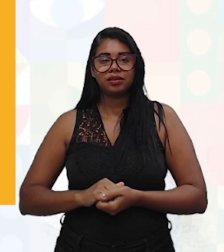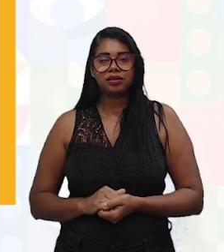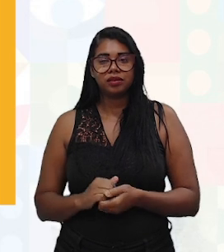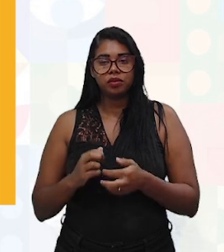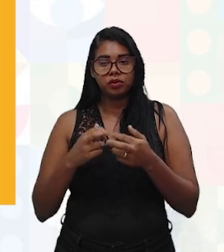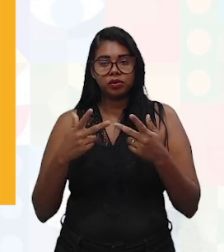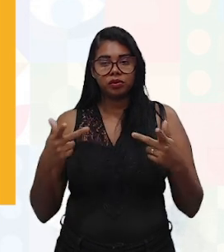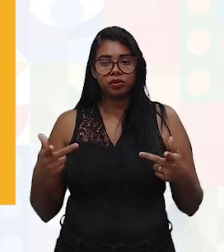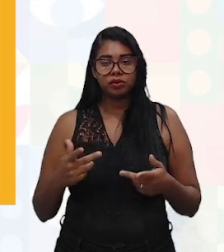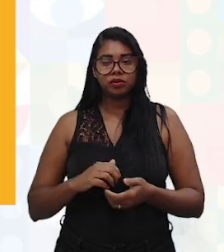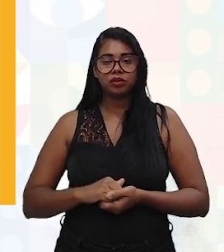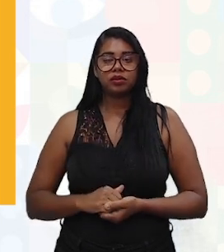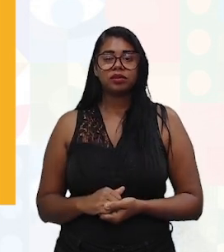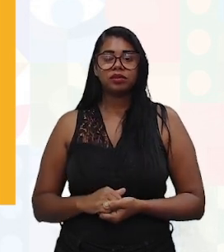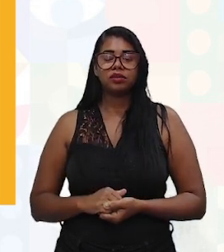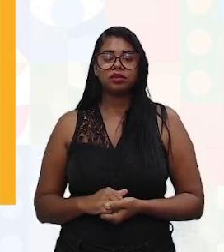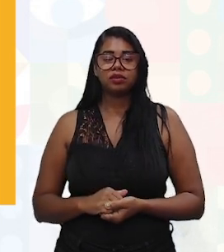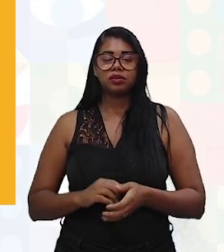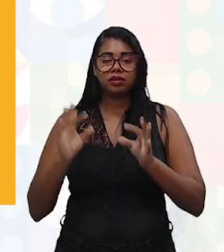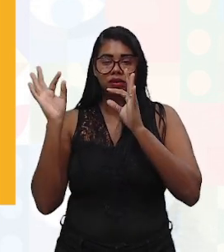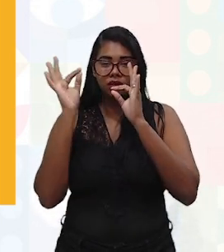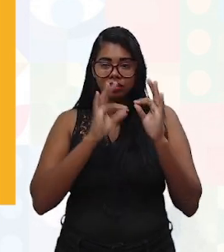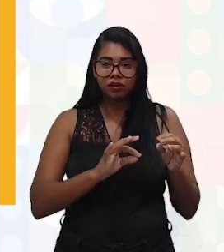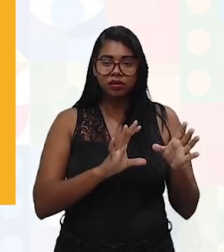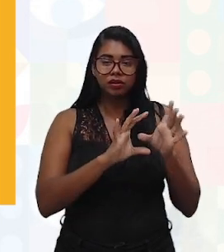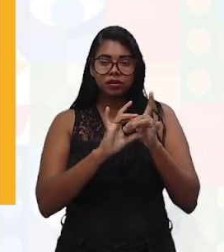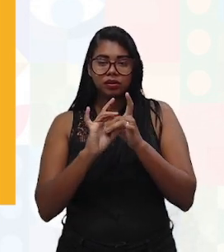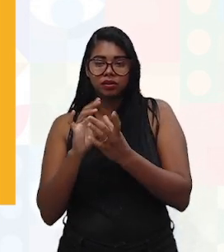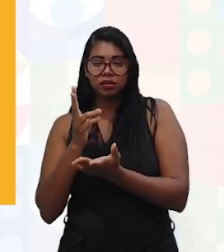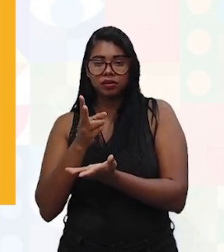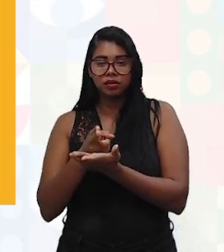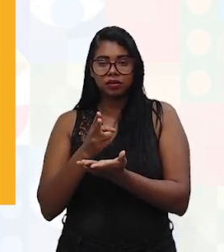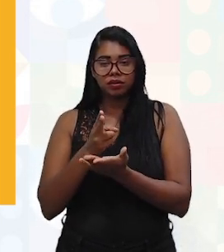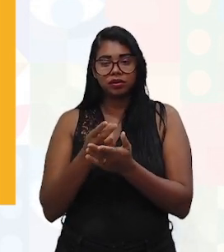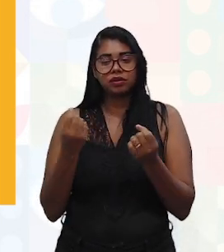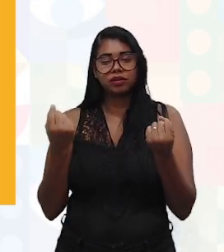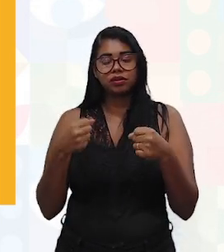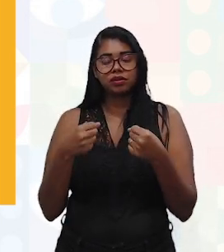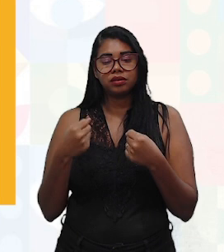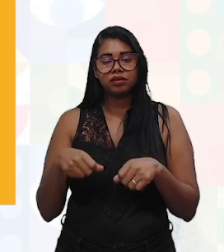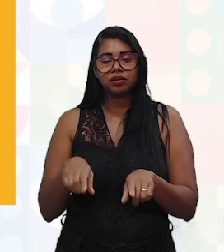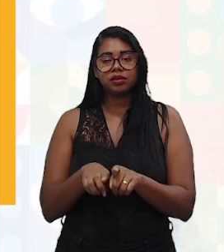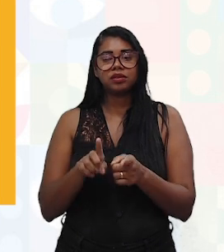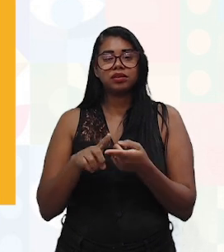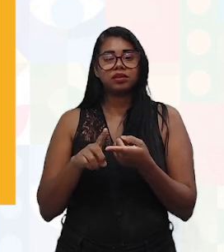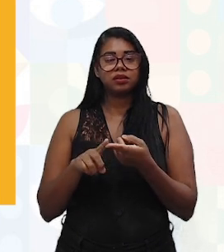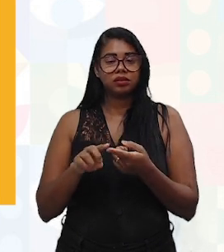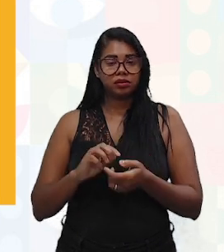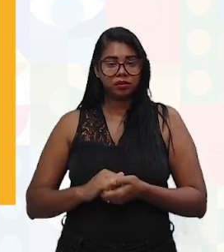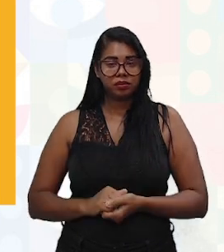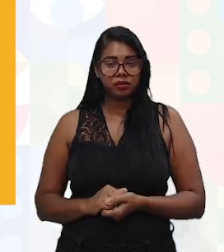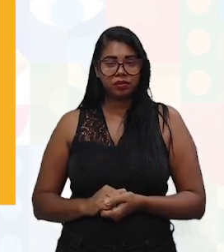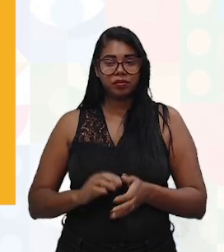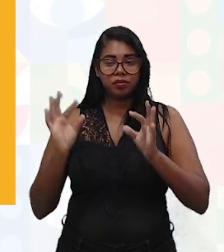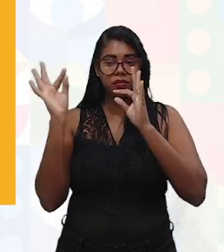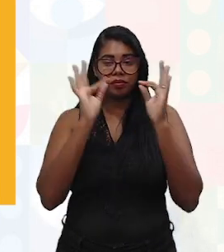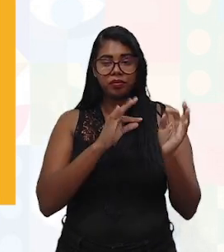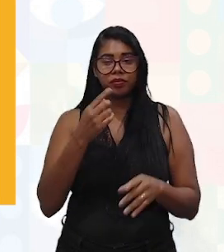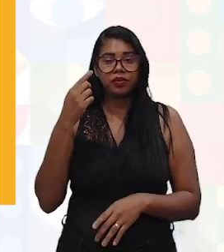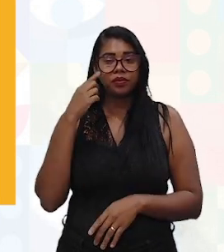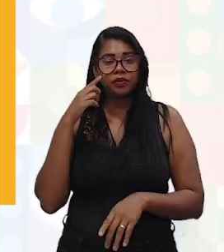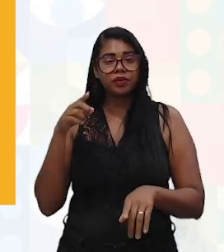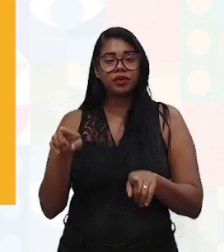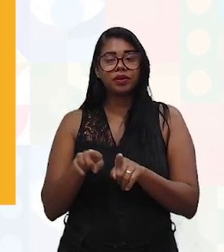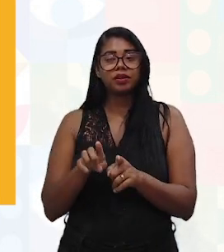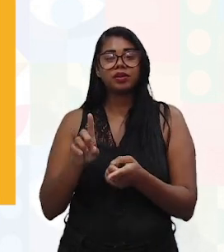algumas coisas. Revisa o conteúdo sempre que você considerar necessário. Muitas vezes a gente vê algo e diz assim,